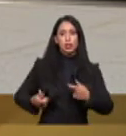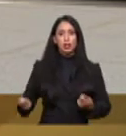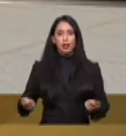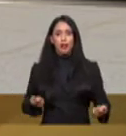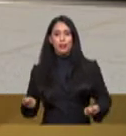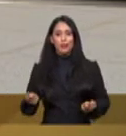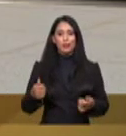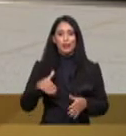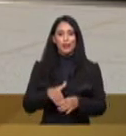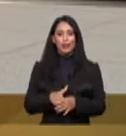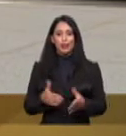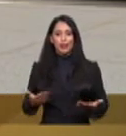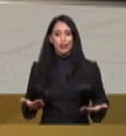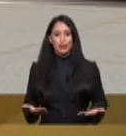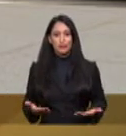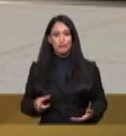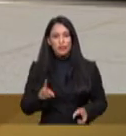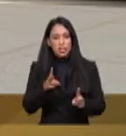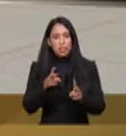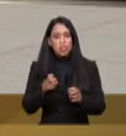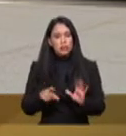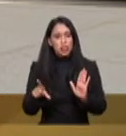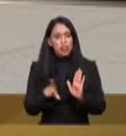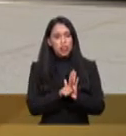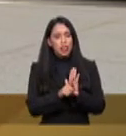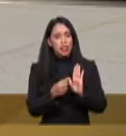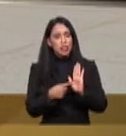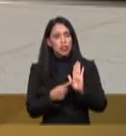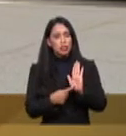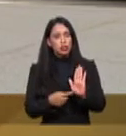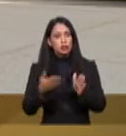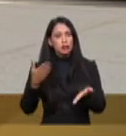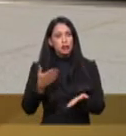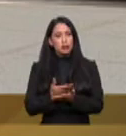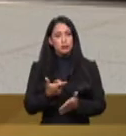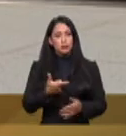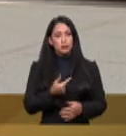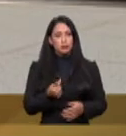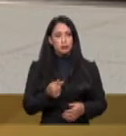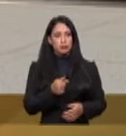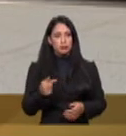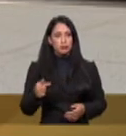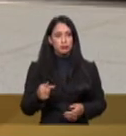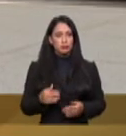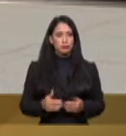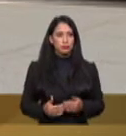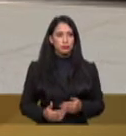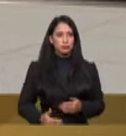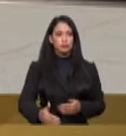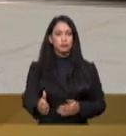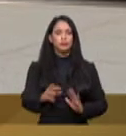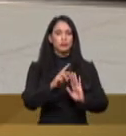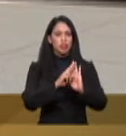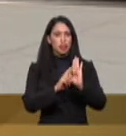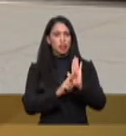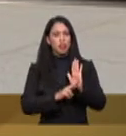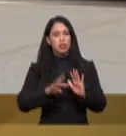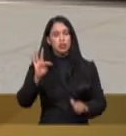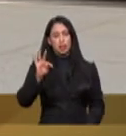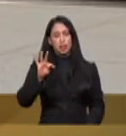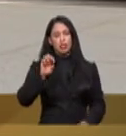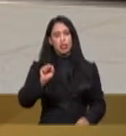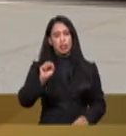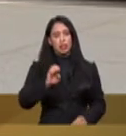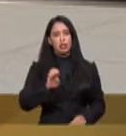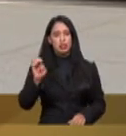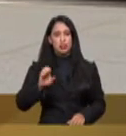eleitoral. Vejam que os dispositivos da Lei de Julgamento foram aprovados em 2017 e posteriormente foram objeto de regulação pelo Tribunal Superior Eleitoral. De lá